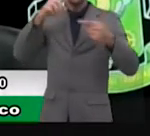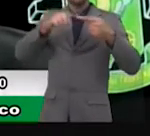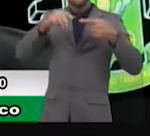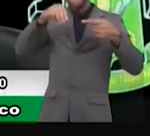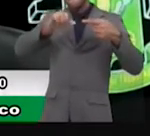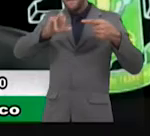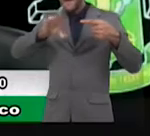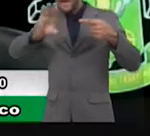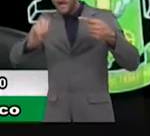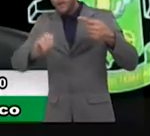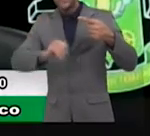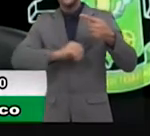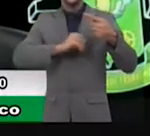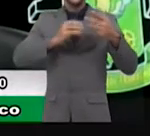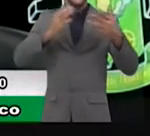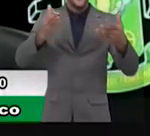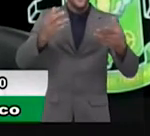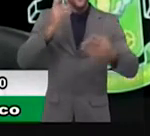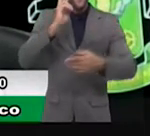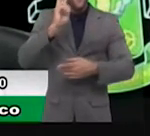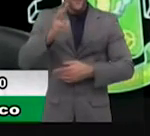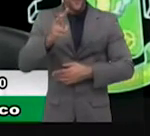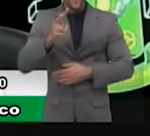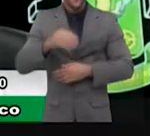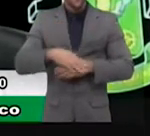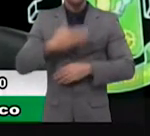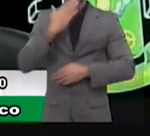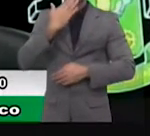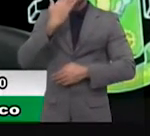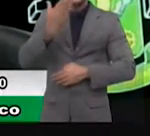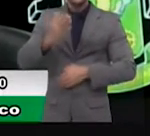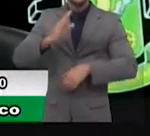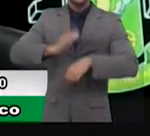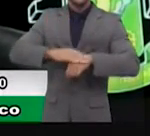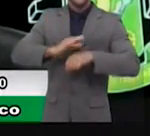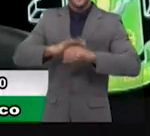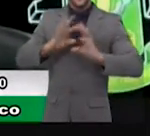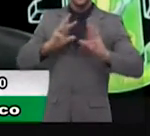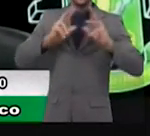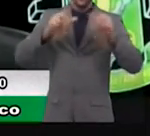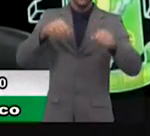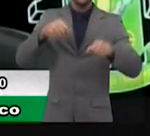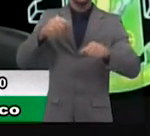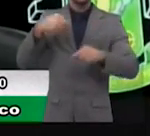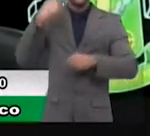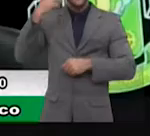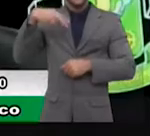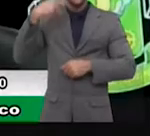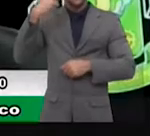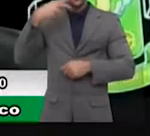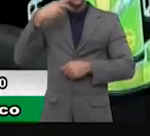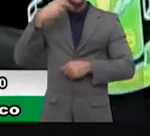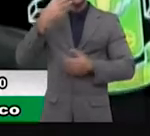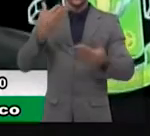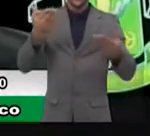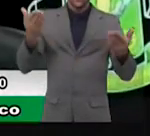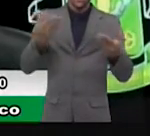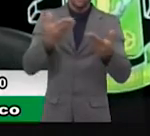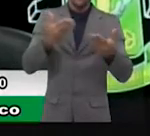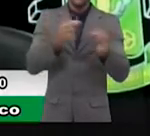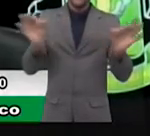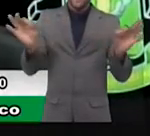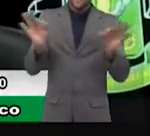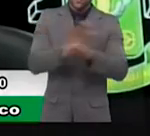todo o respeito. E aí, vereadora, eu pedi para fazer para todos os vereadores que estão saindo dessa